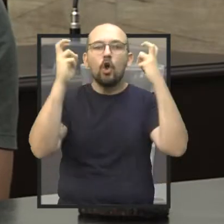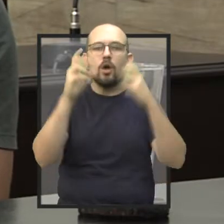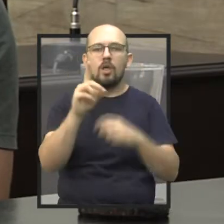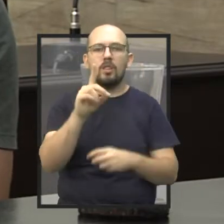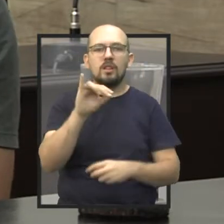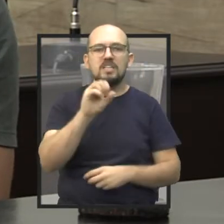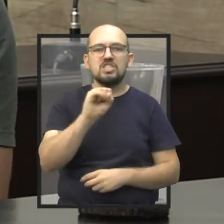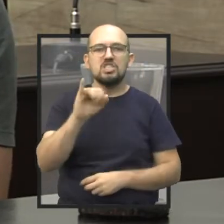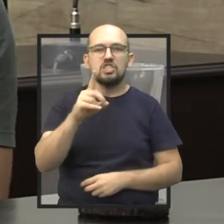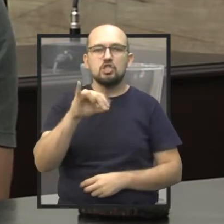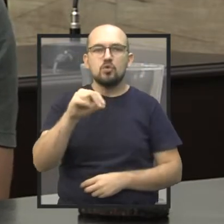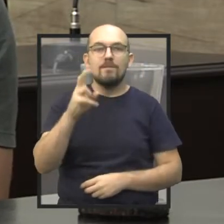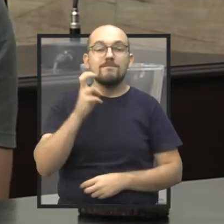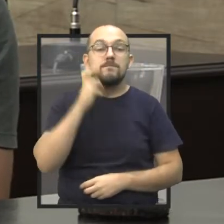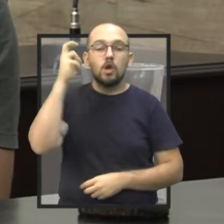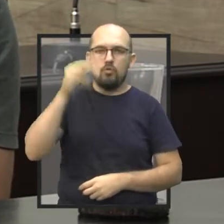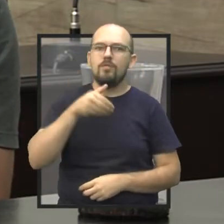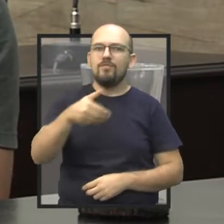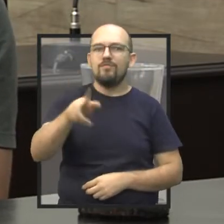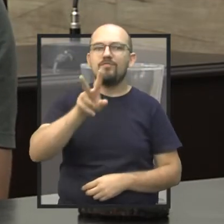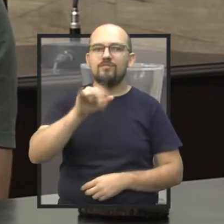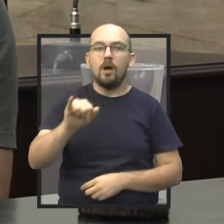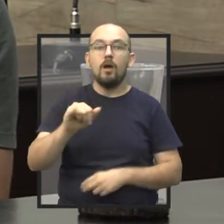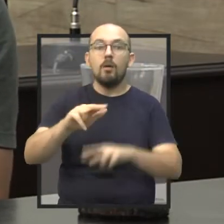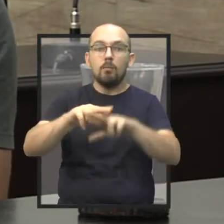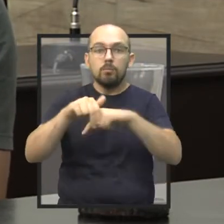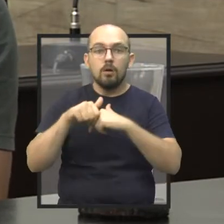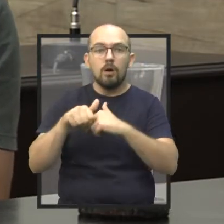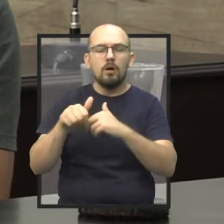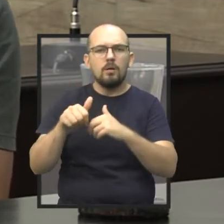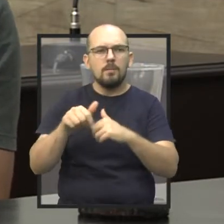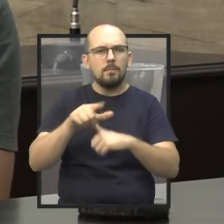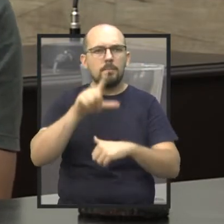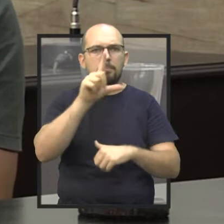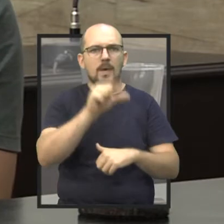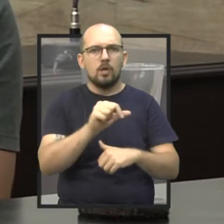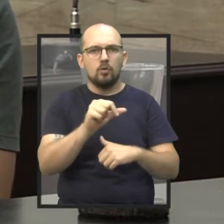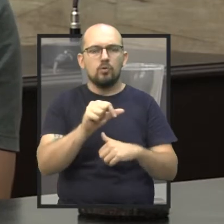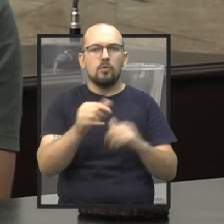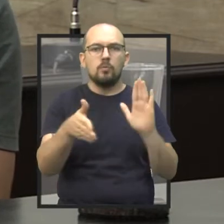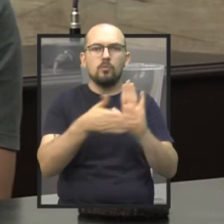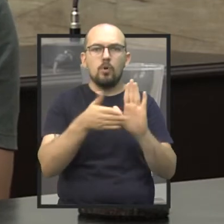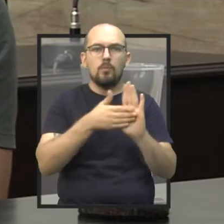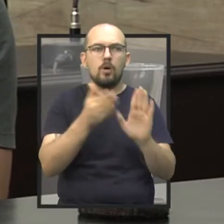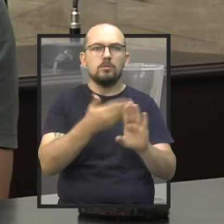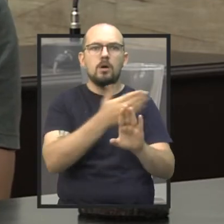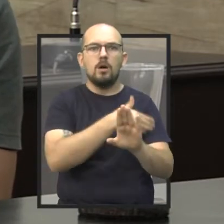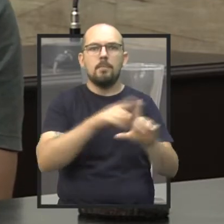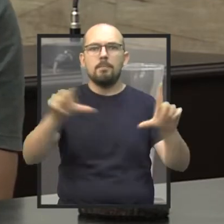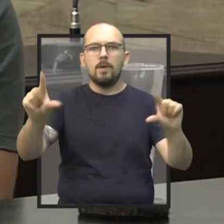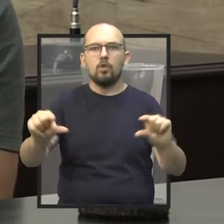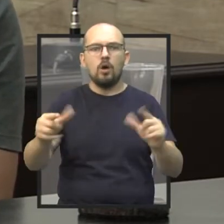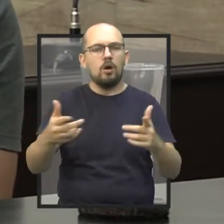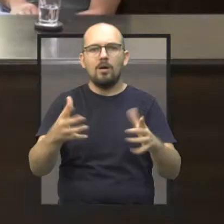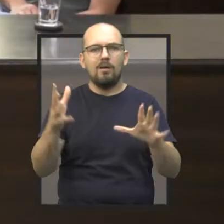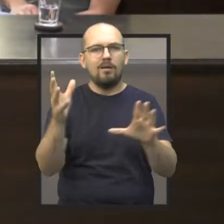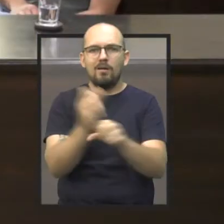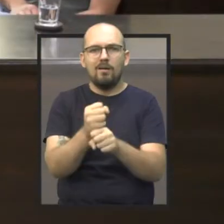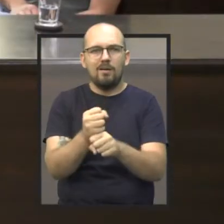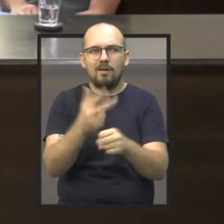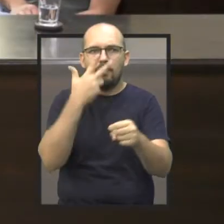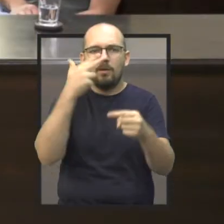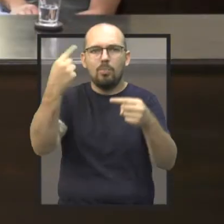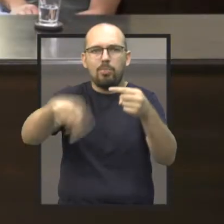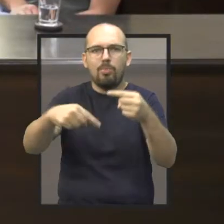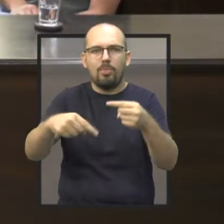público municipal, com uma diretriz aprovada menor do que a primeira proposta. A conta não fecha, Ângelo.